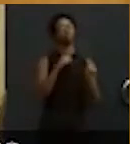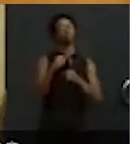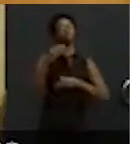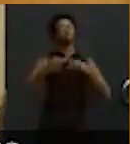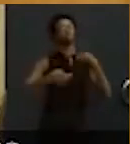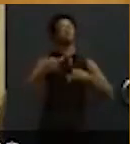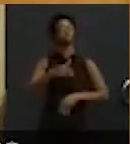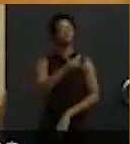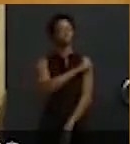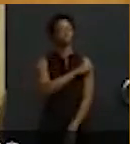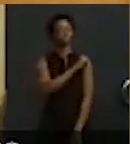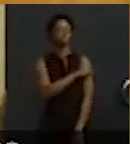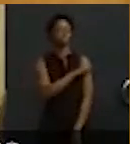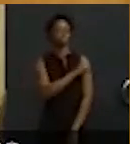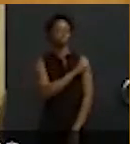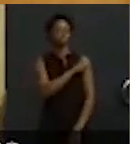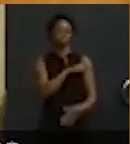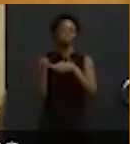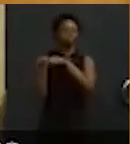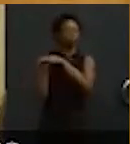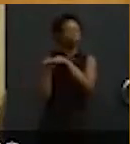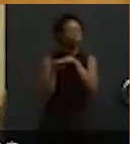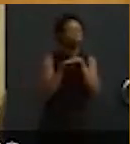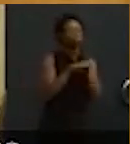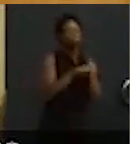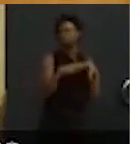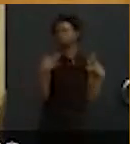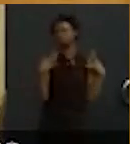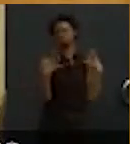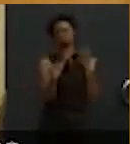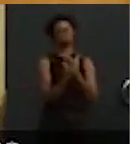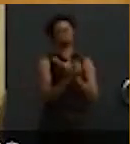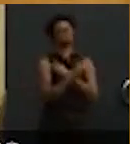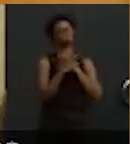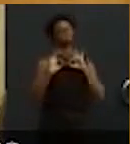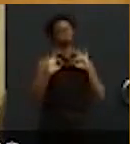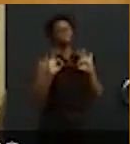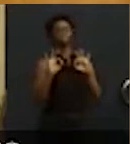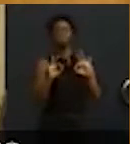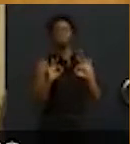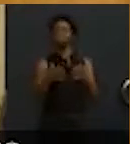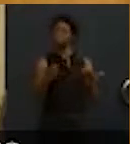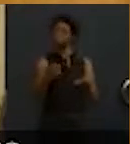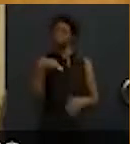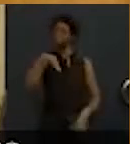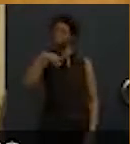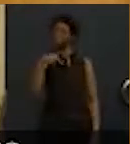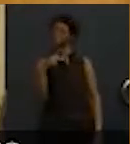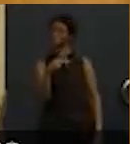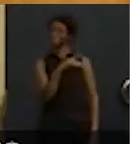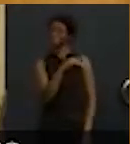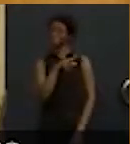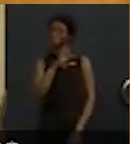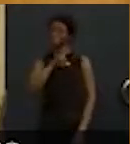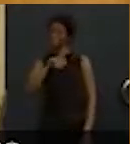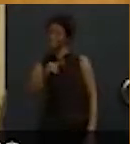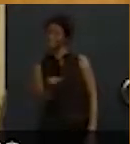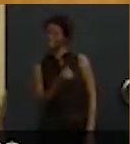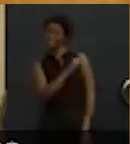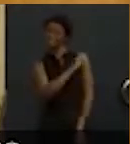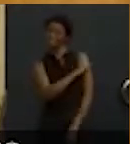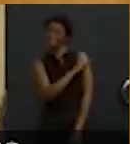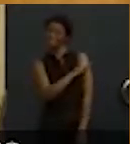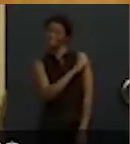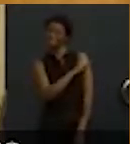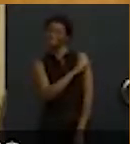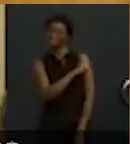com inegável constância e intenso brilho. O Ministério Público do Estado do Rio de Janeiro tem a honra de convidar o